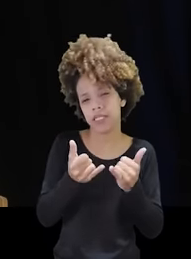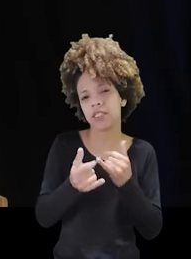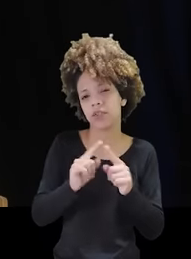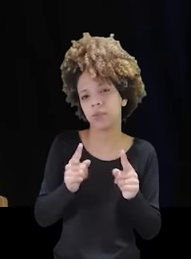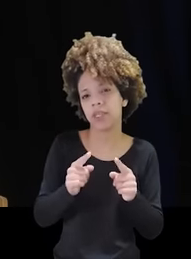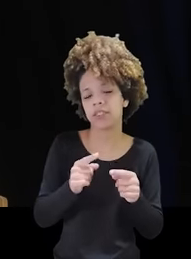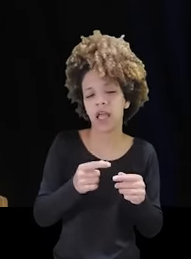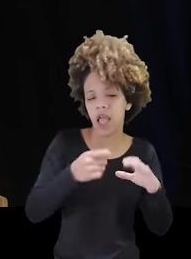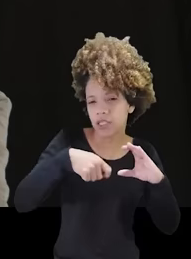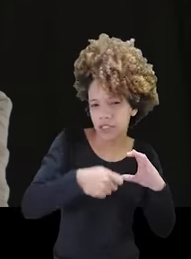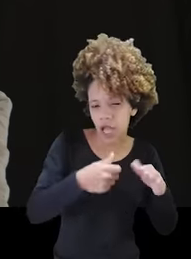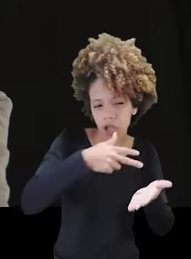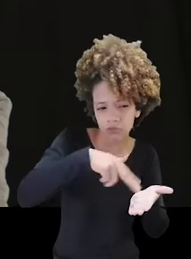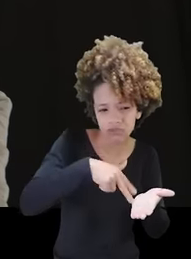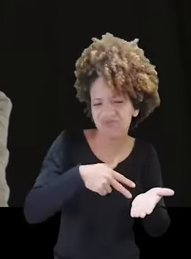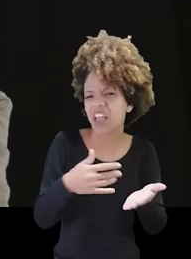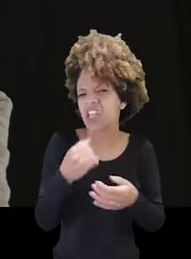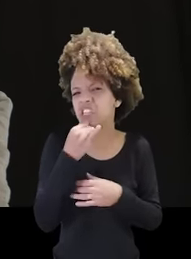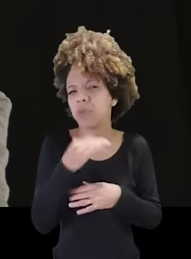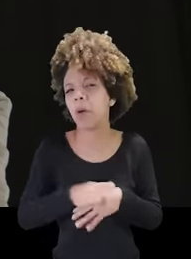a música O clipes